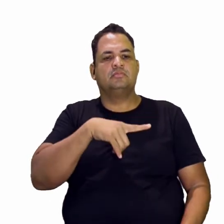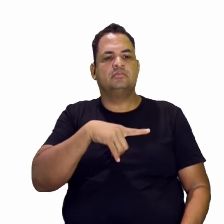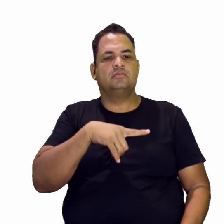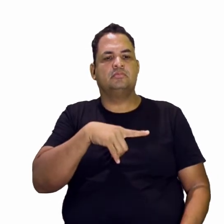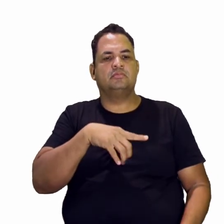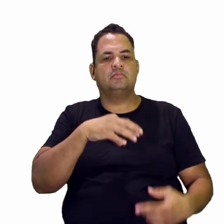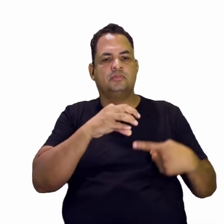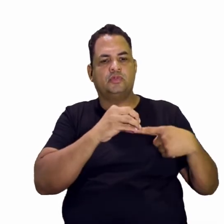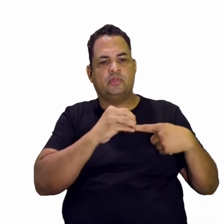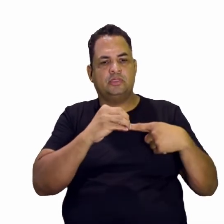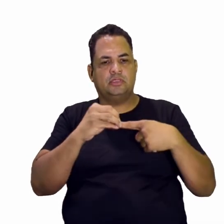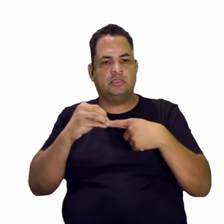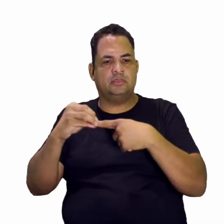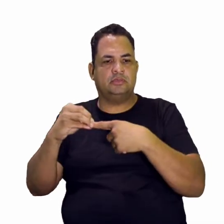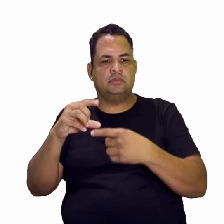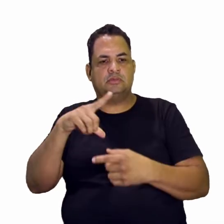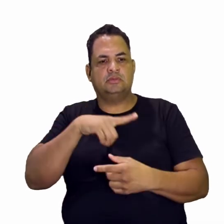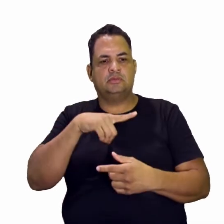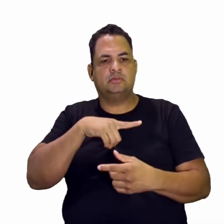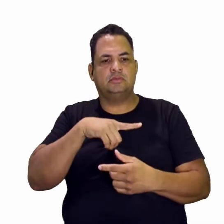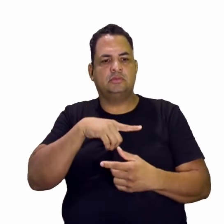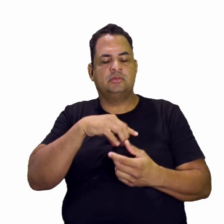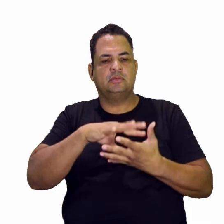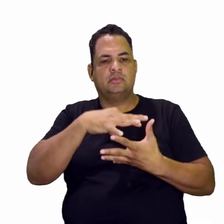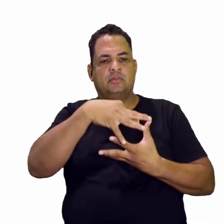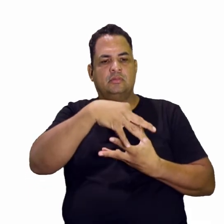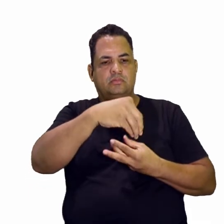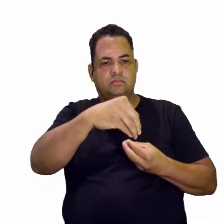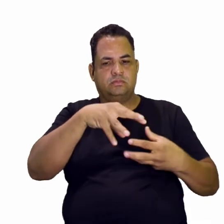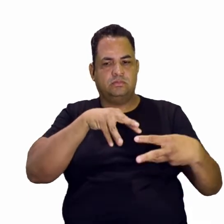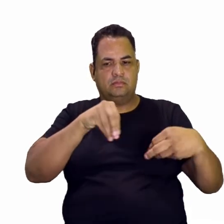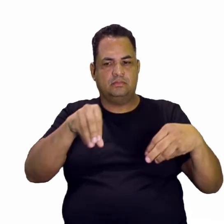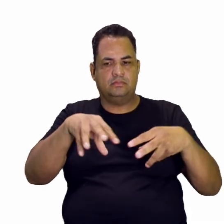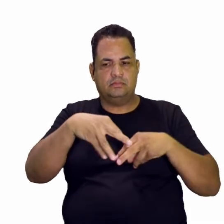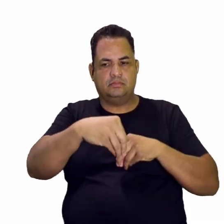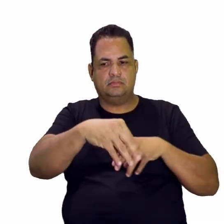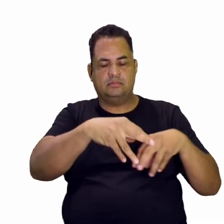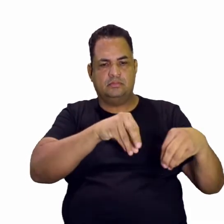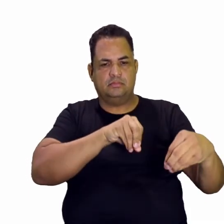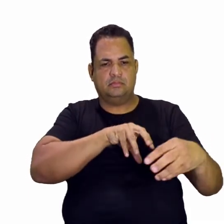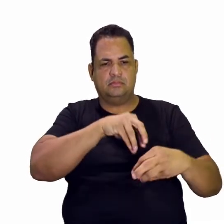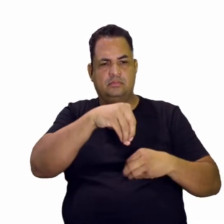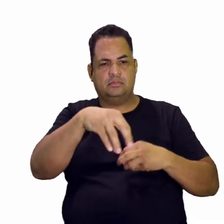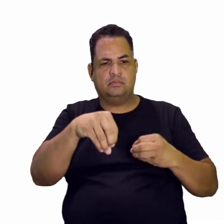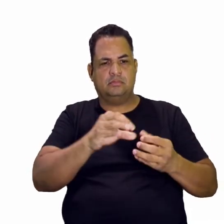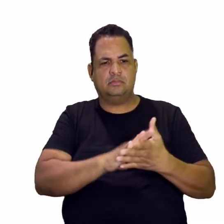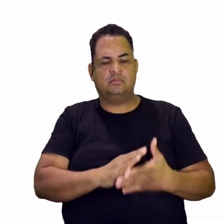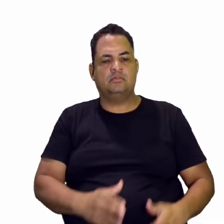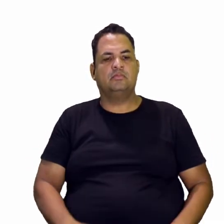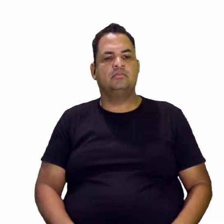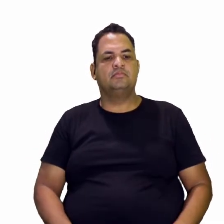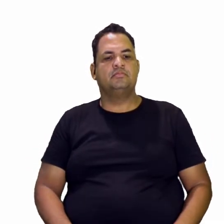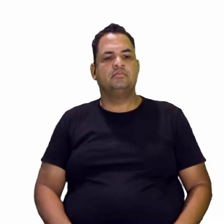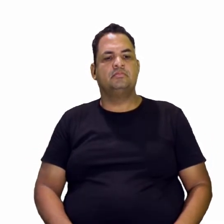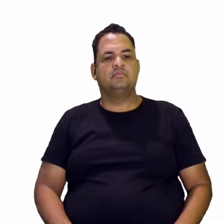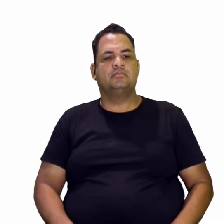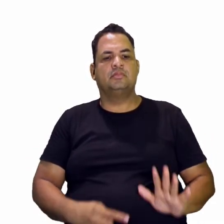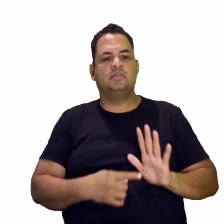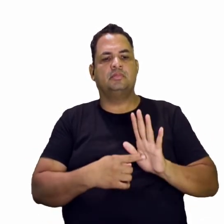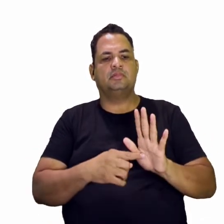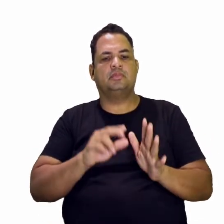os flagelados e nós temos os pseudópodes, tá? Aqui é uma representação de uma ameba. E aí,